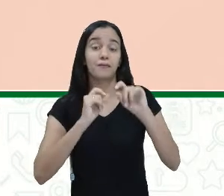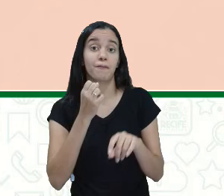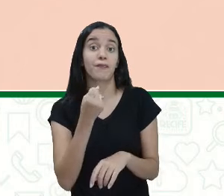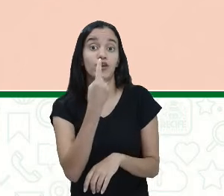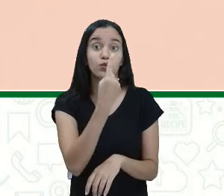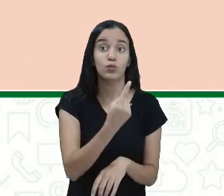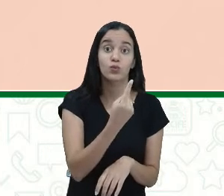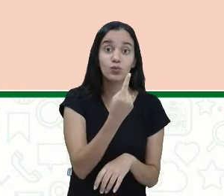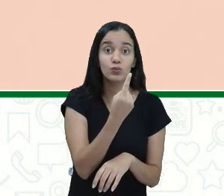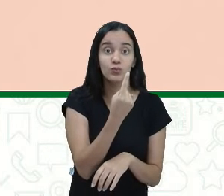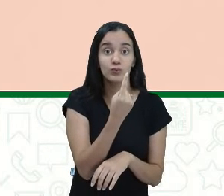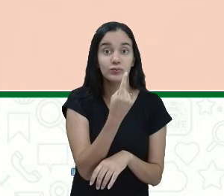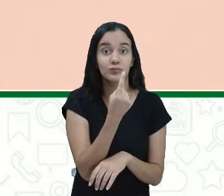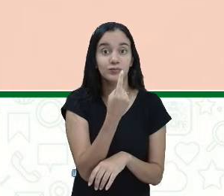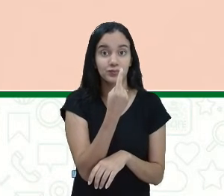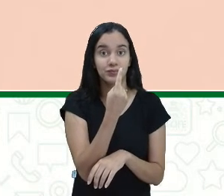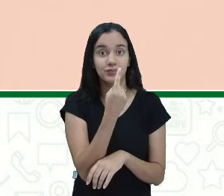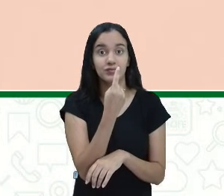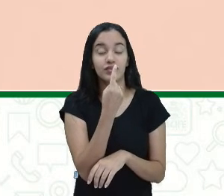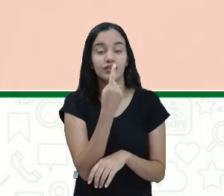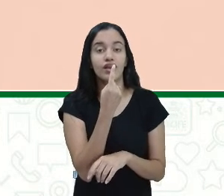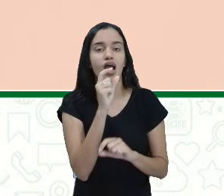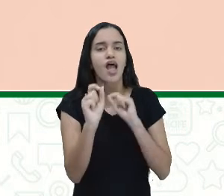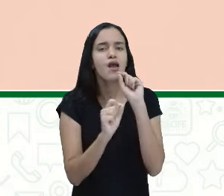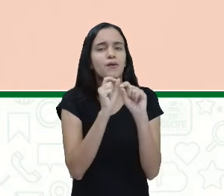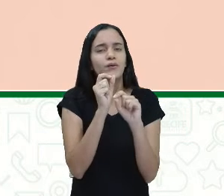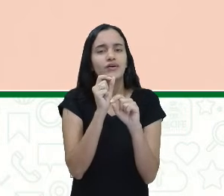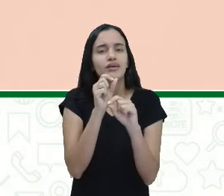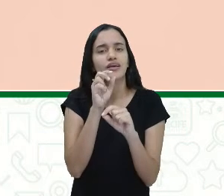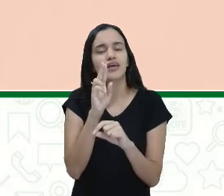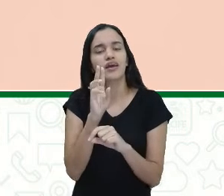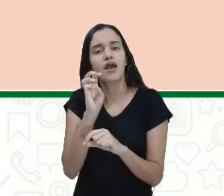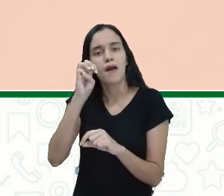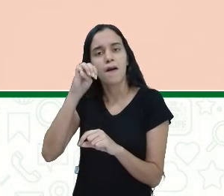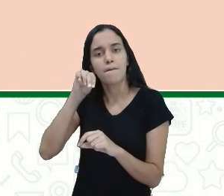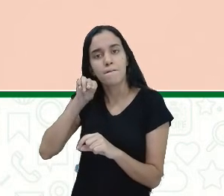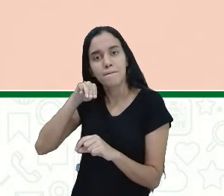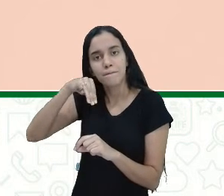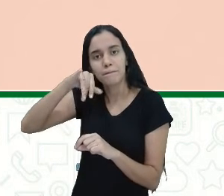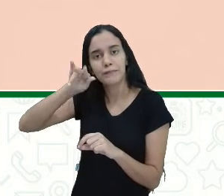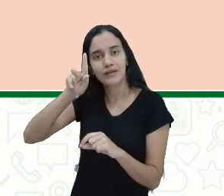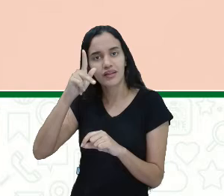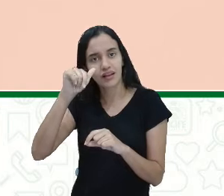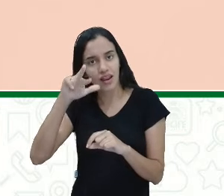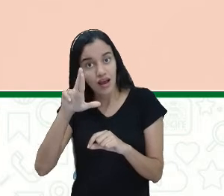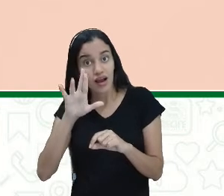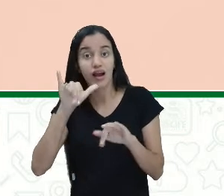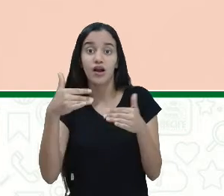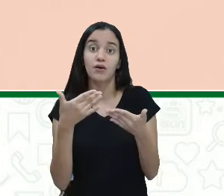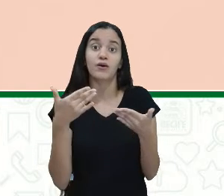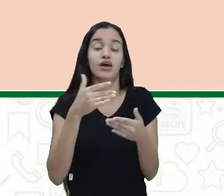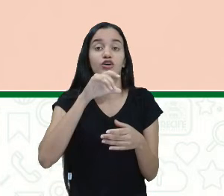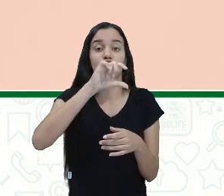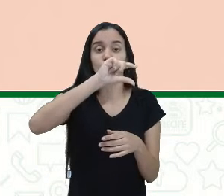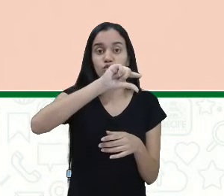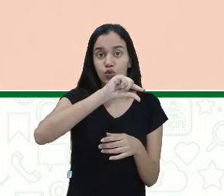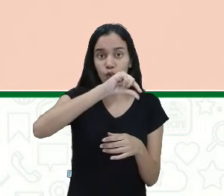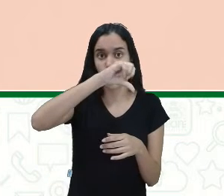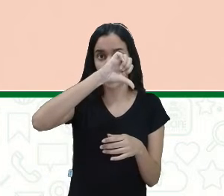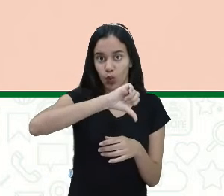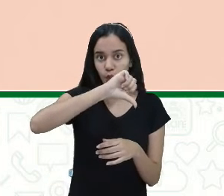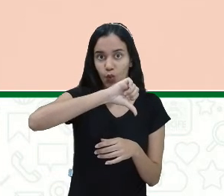1, né, é a unidade de milhar, lembram? O 9 está na casa